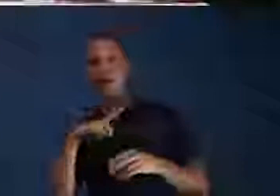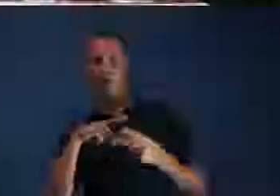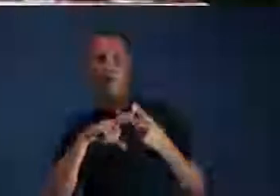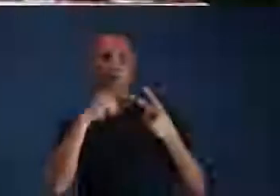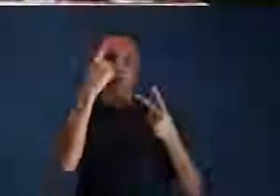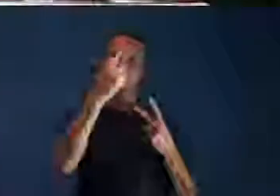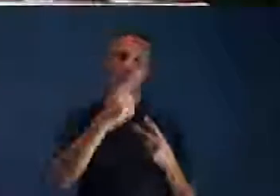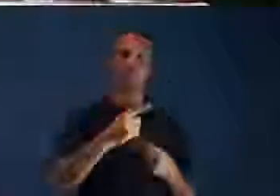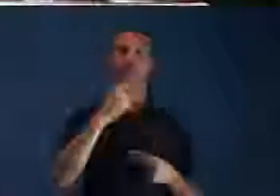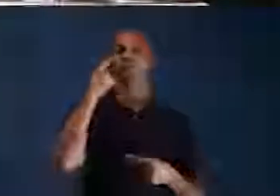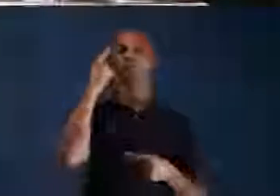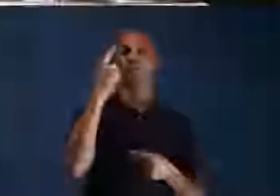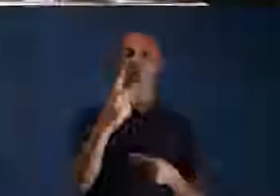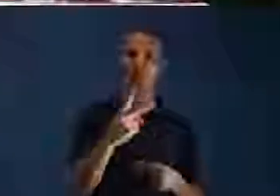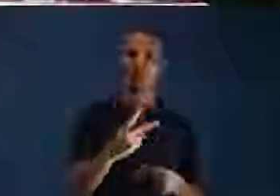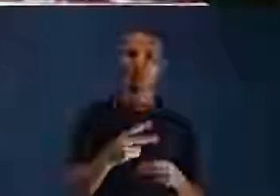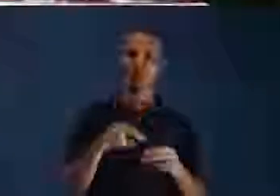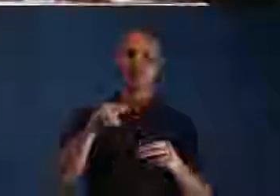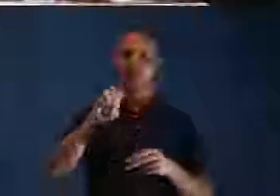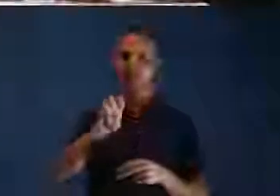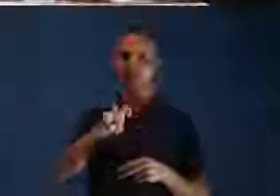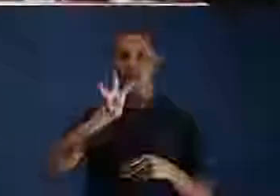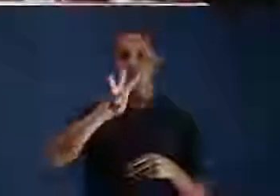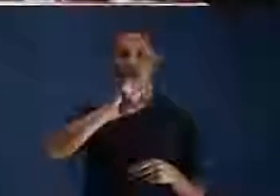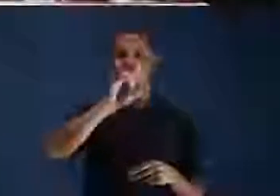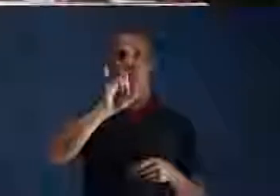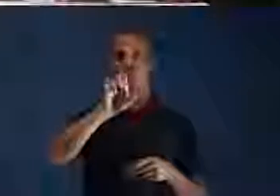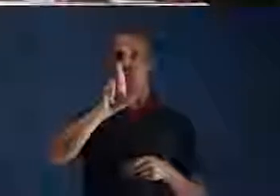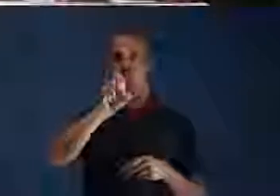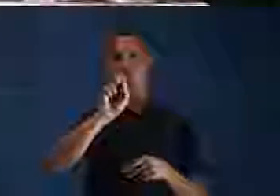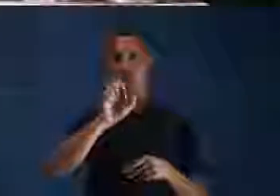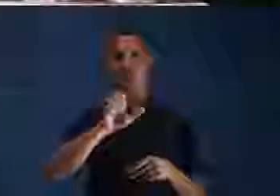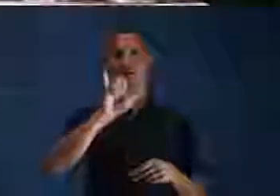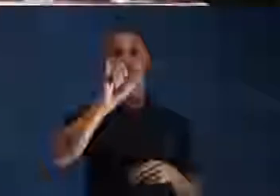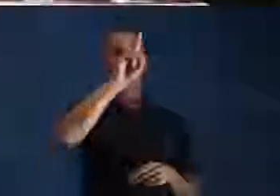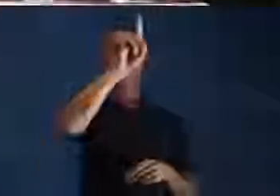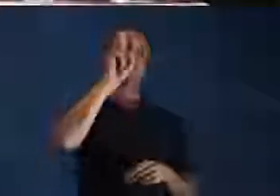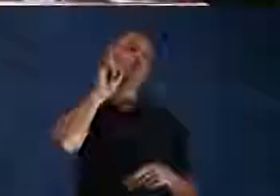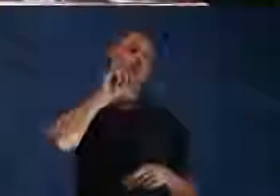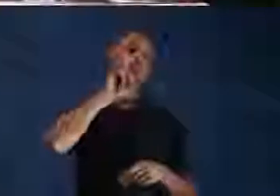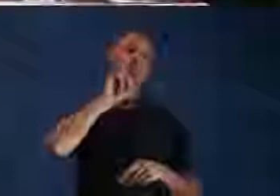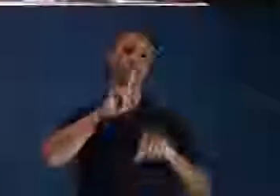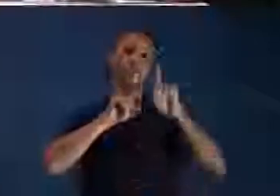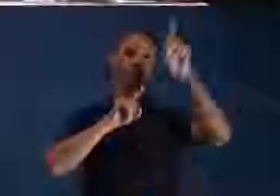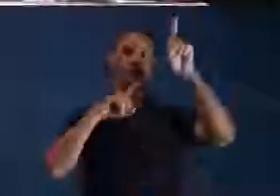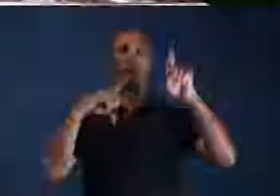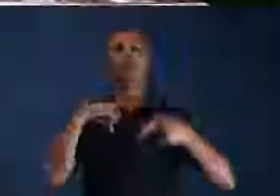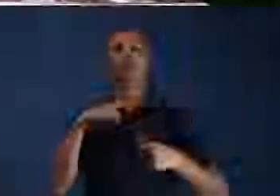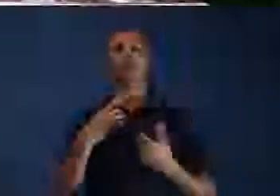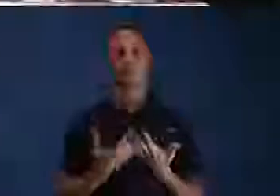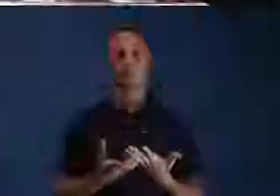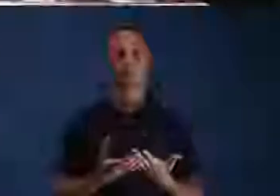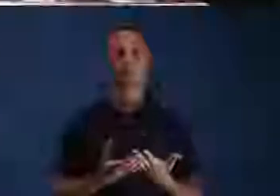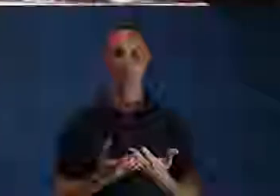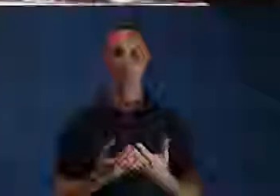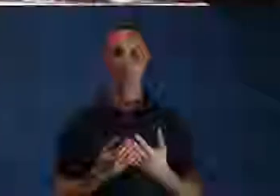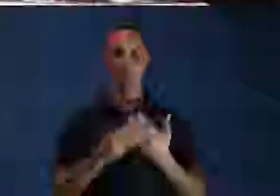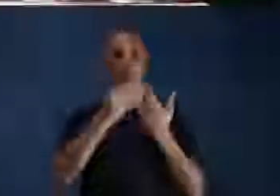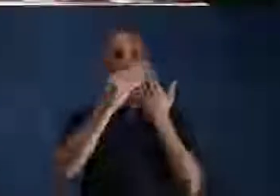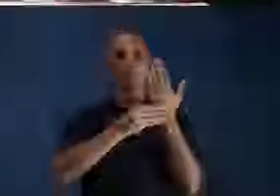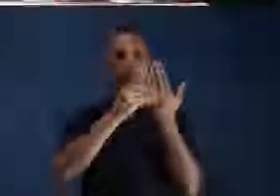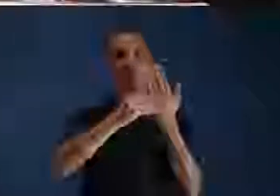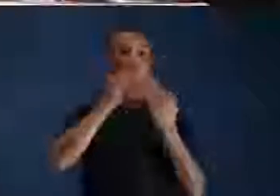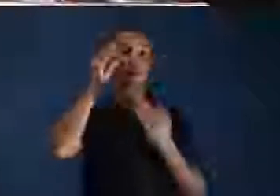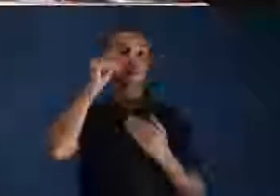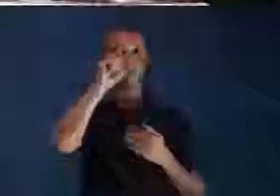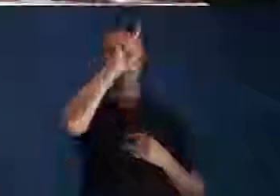Noir 2, New Jersey Noir, nos Estados Unidos. Após essa coleção, muito interessante, que no Brasil